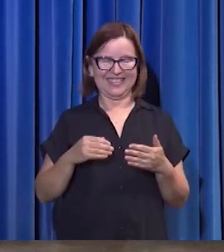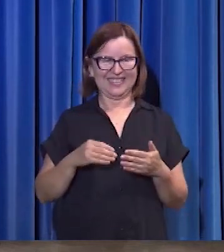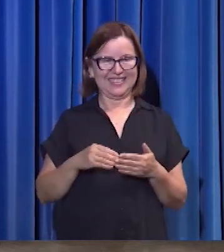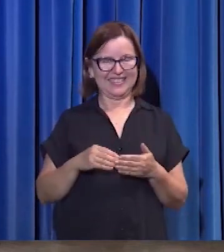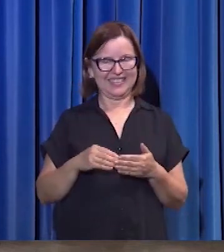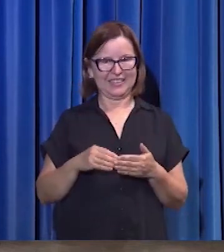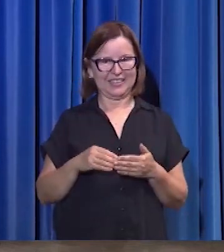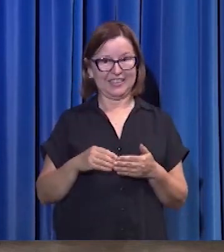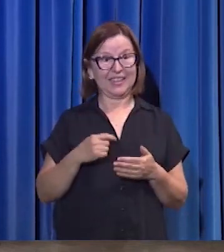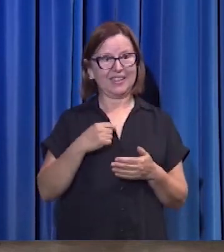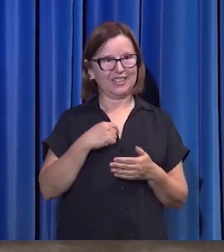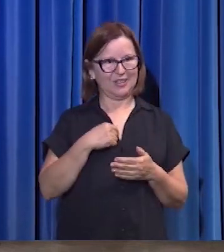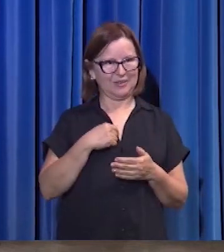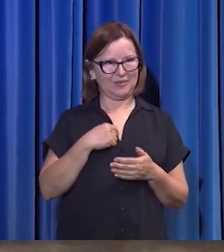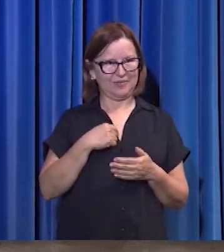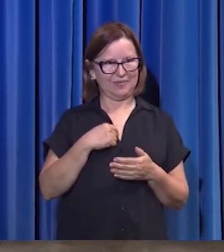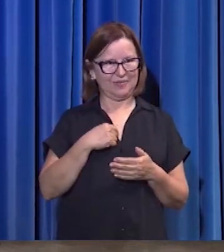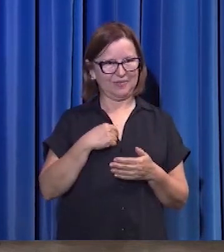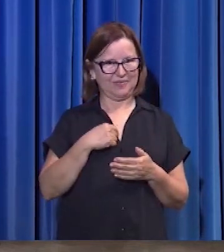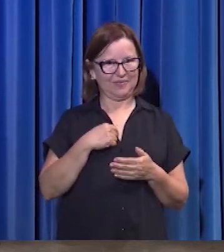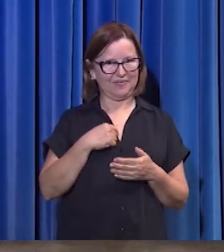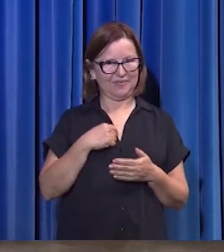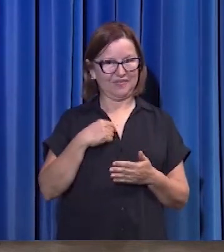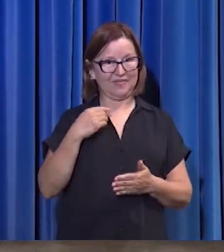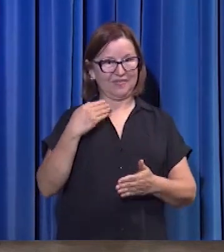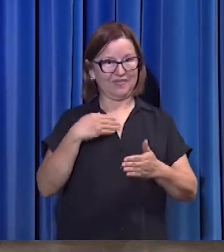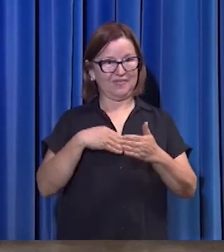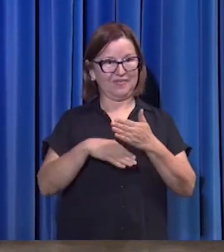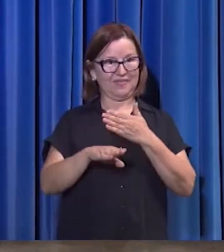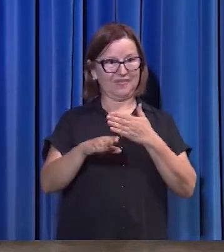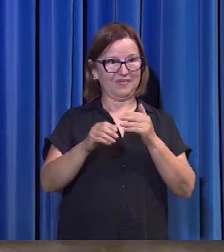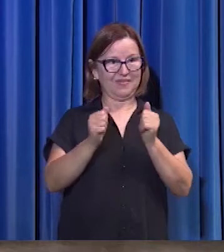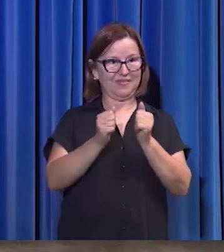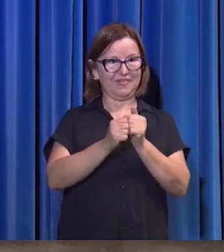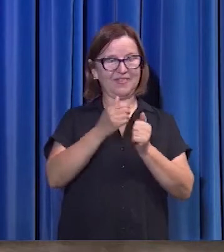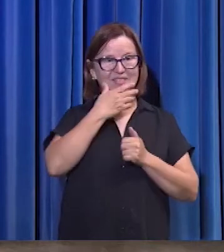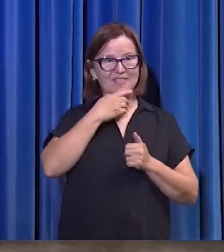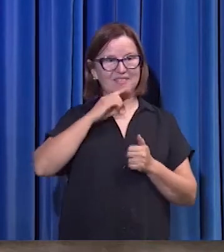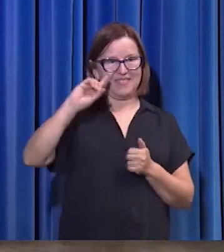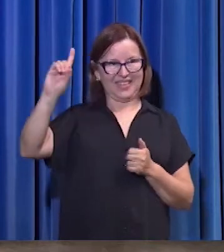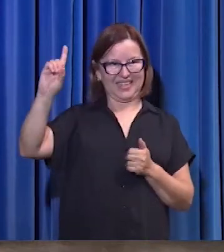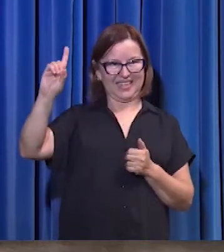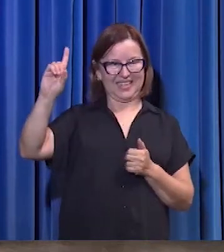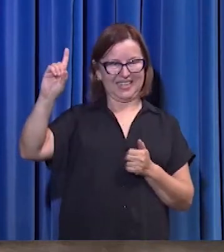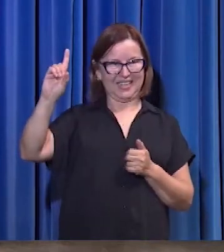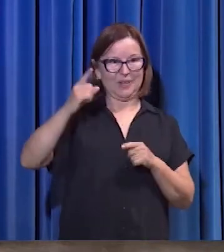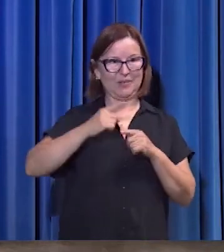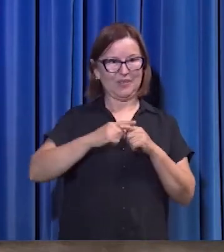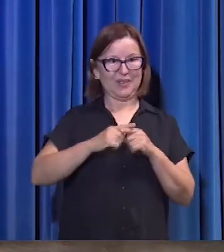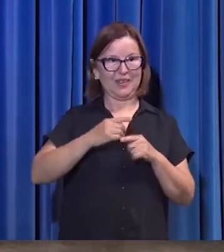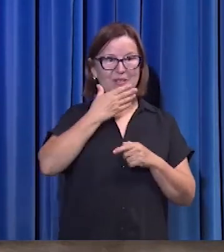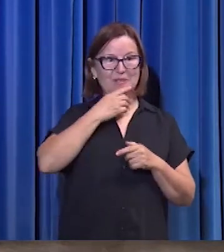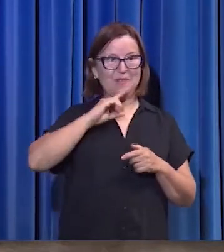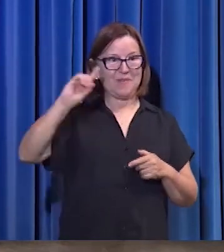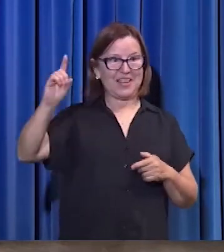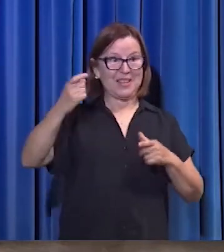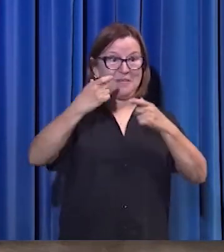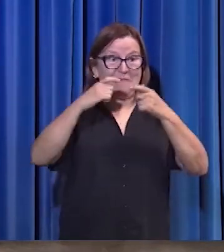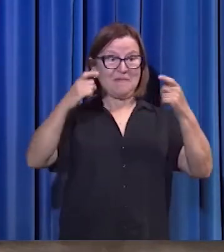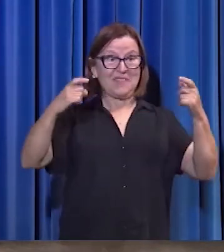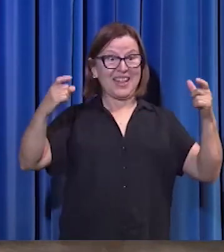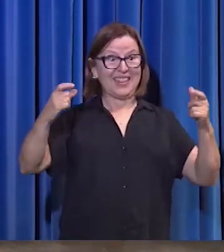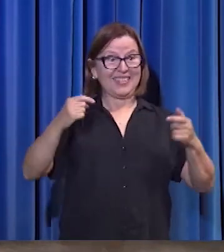alegrar-vos-ieis de que eu vou para o Pai, pois o Pai é maior do